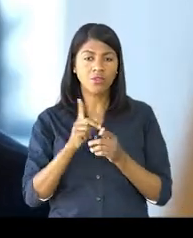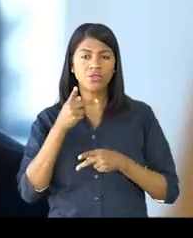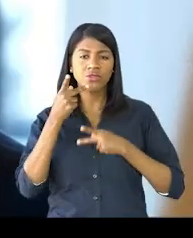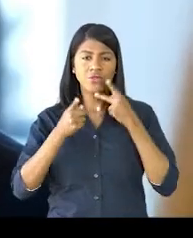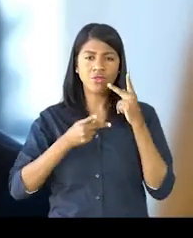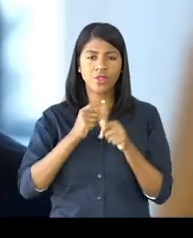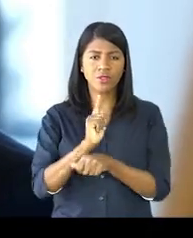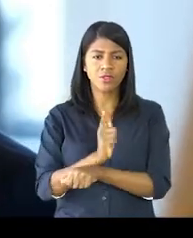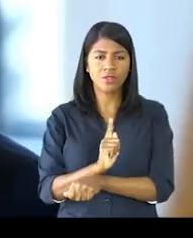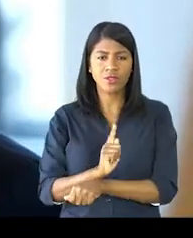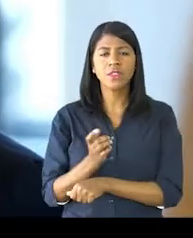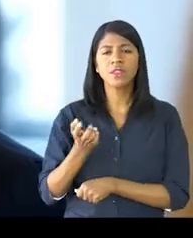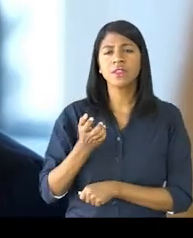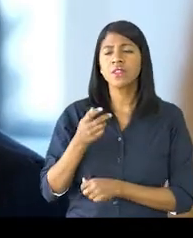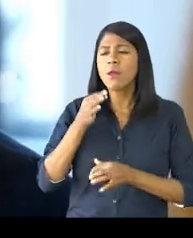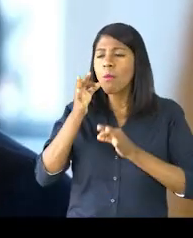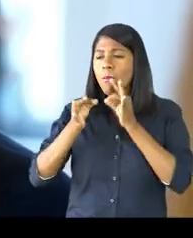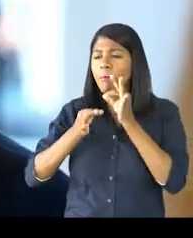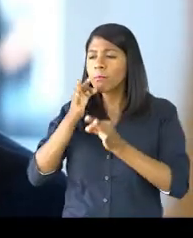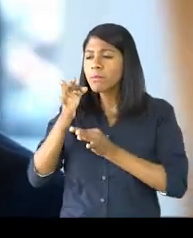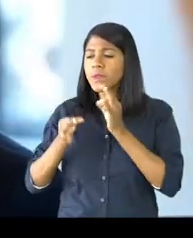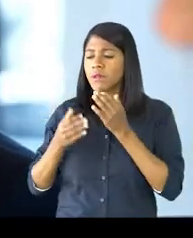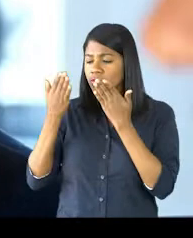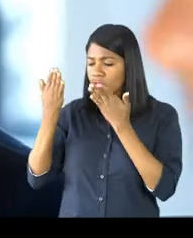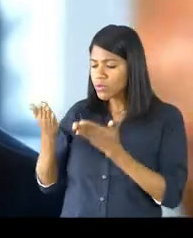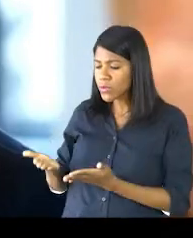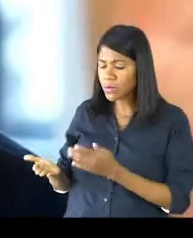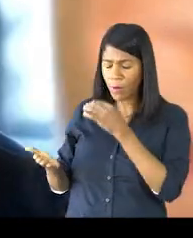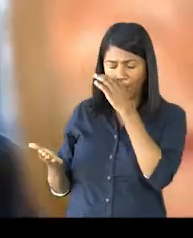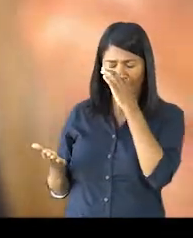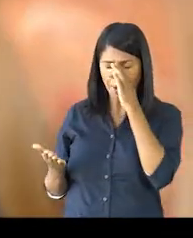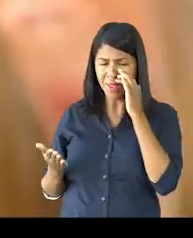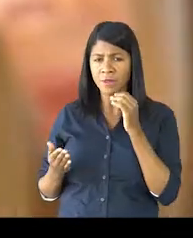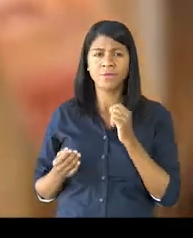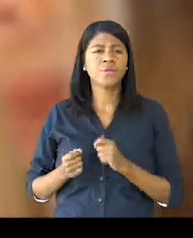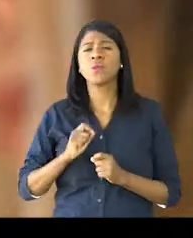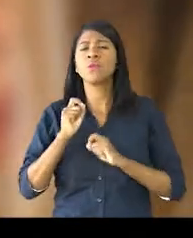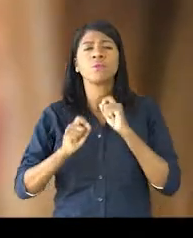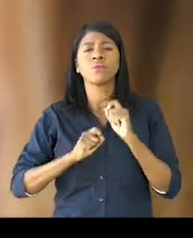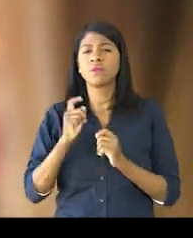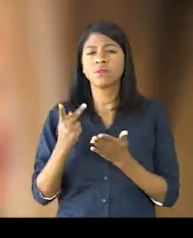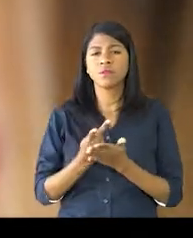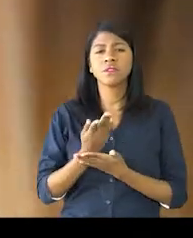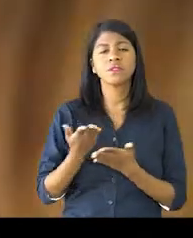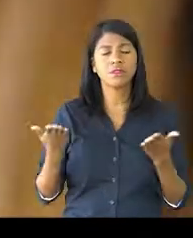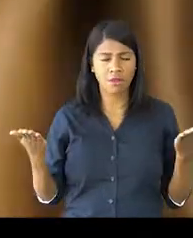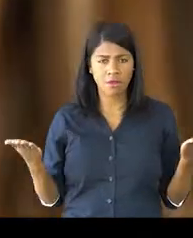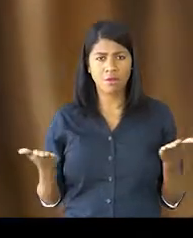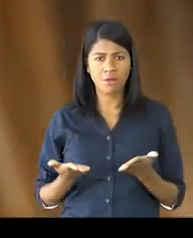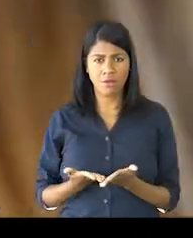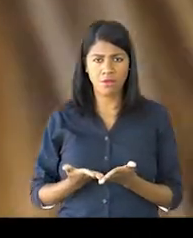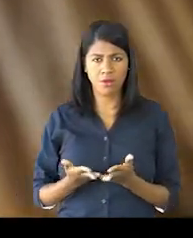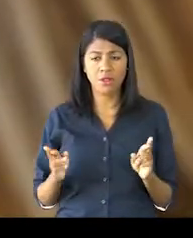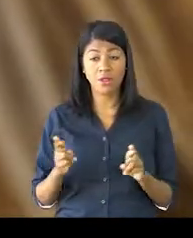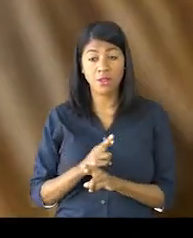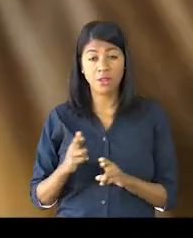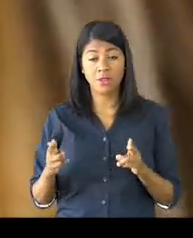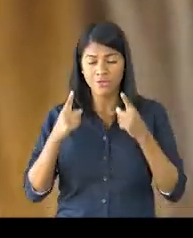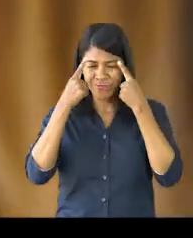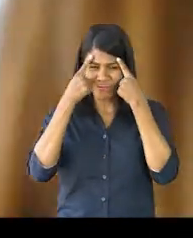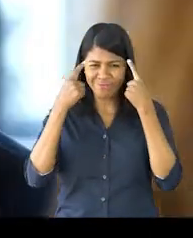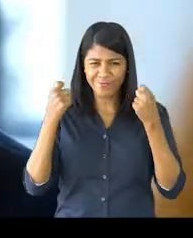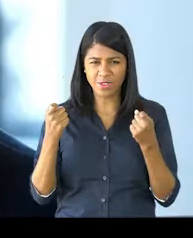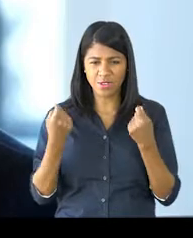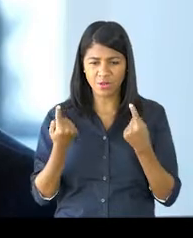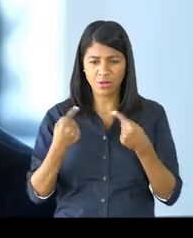E a gente, antes de falar de gestão, eu queria ouvir um pouco a sua opinião com relação ao que está acontecendo